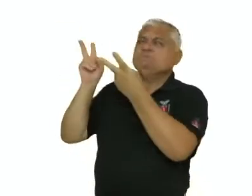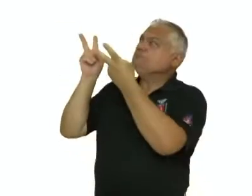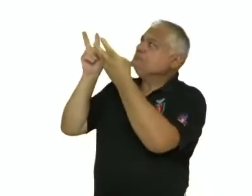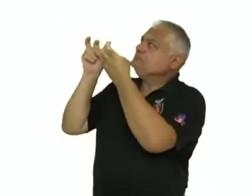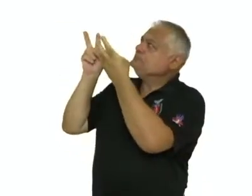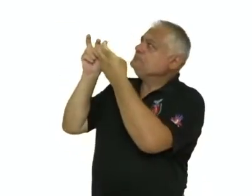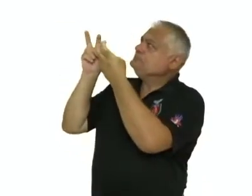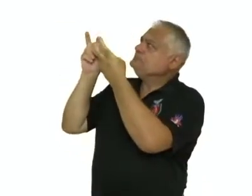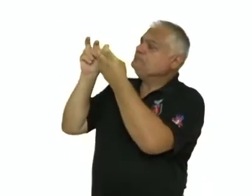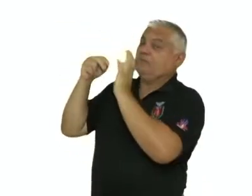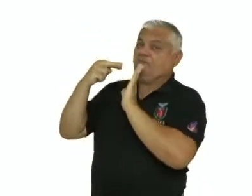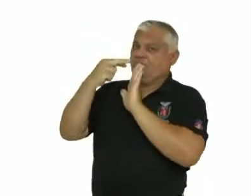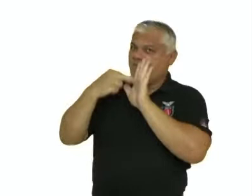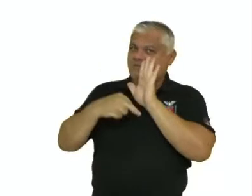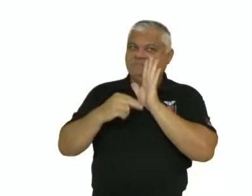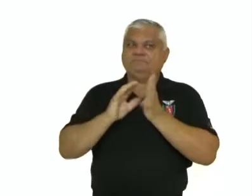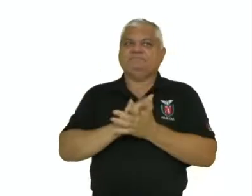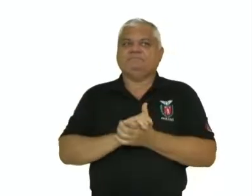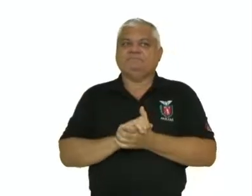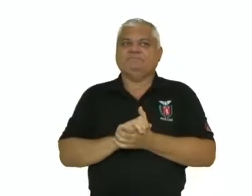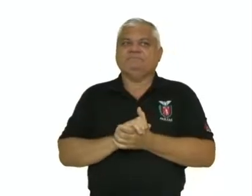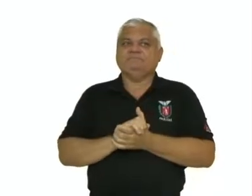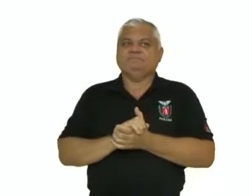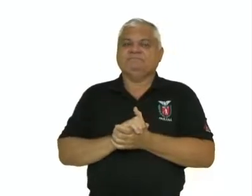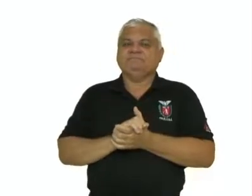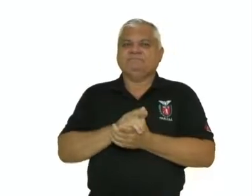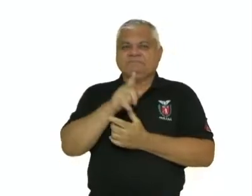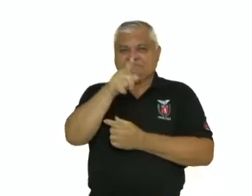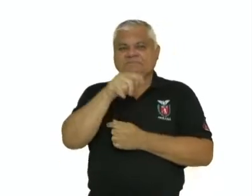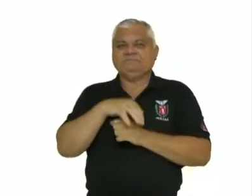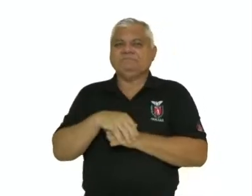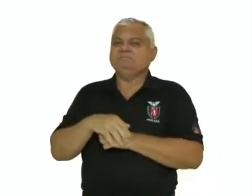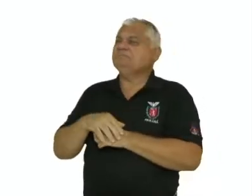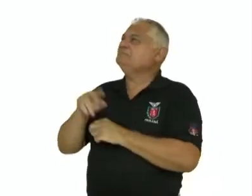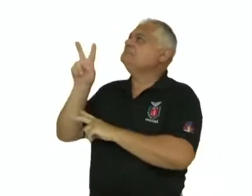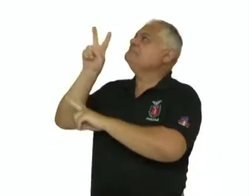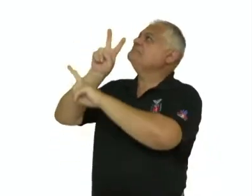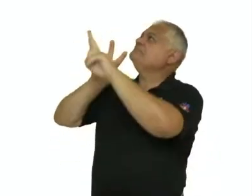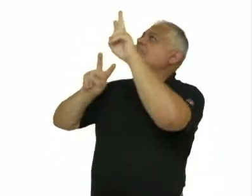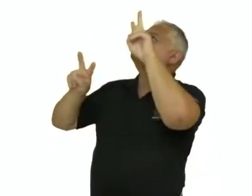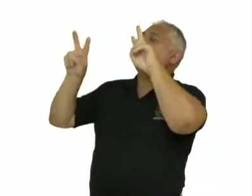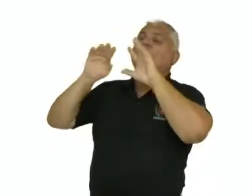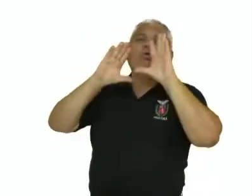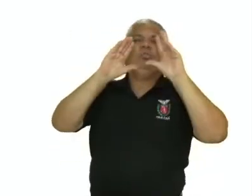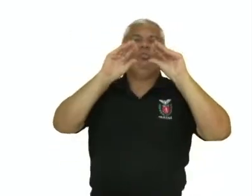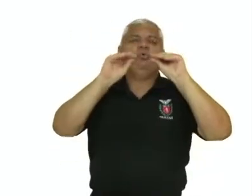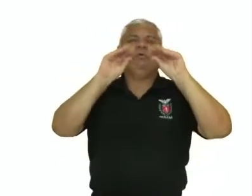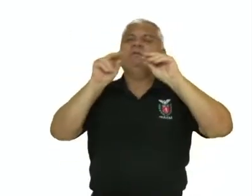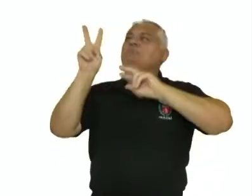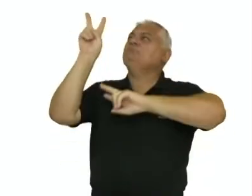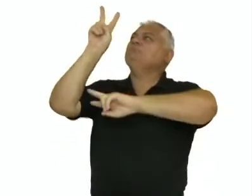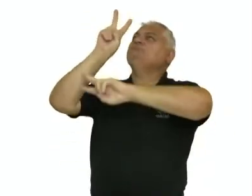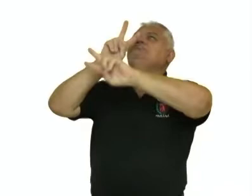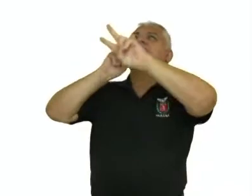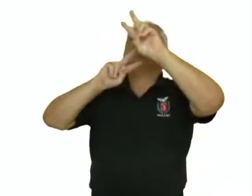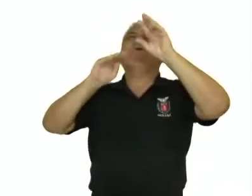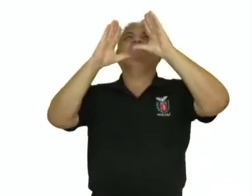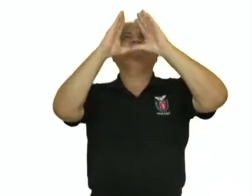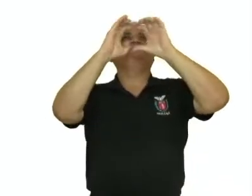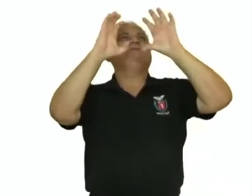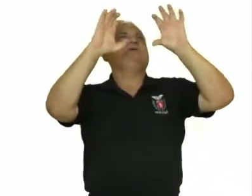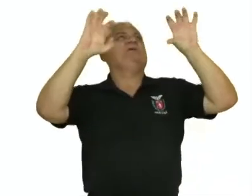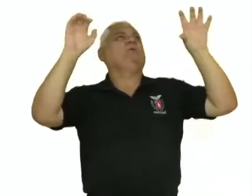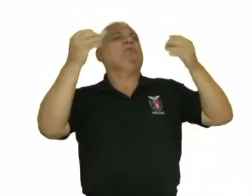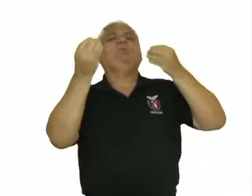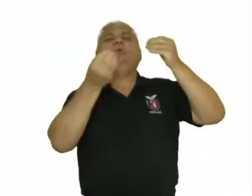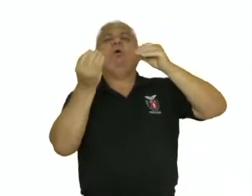eu faço a leitura do texto. Você já parou para observar o céu noturno? Como será que os planetas